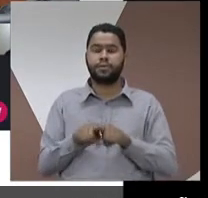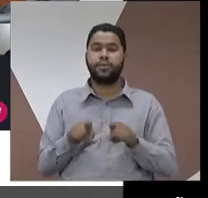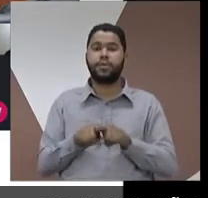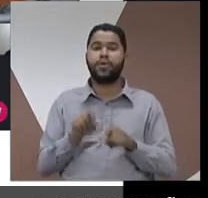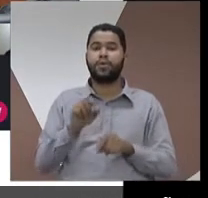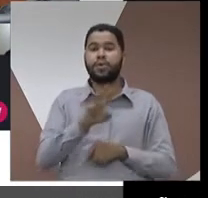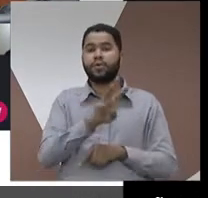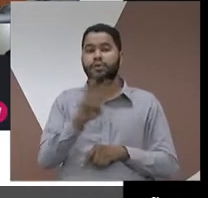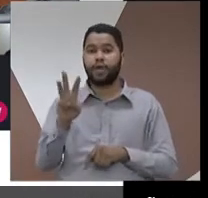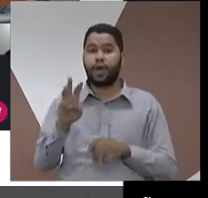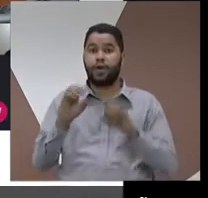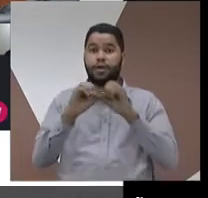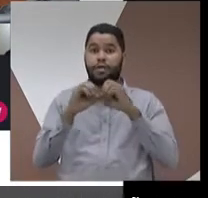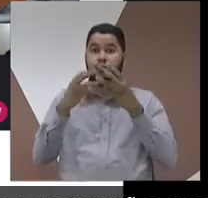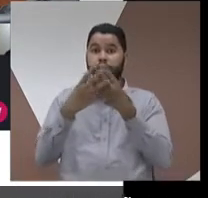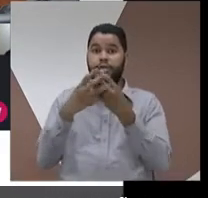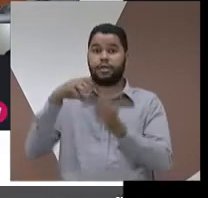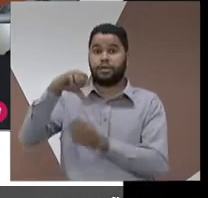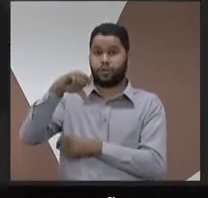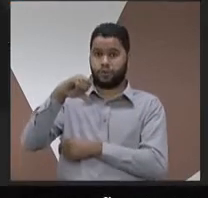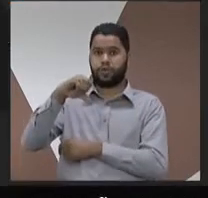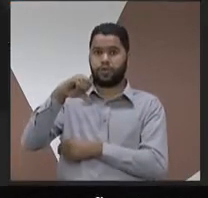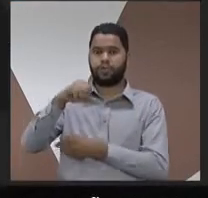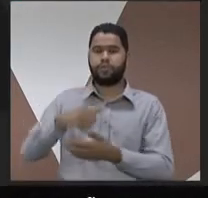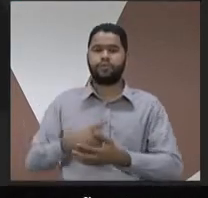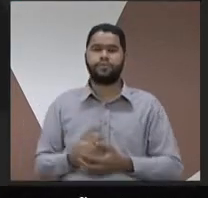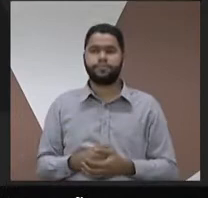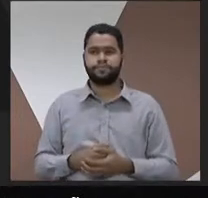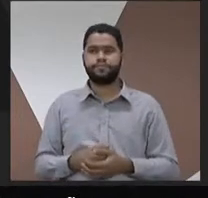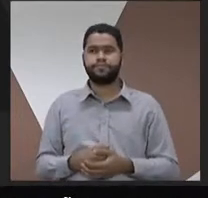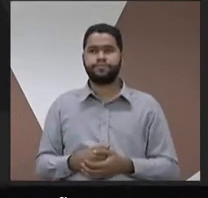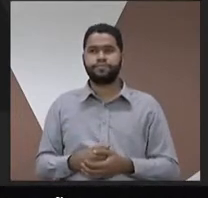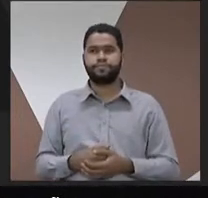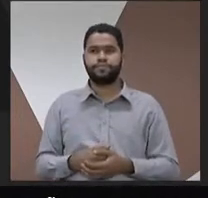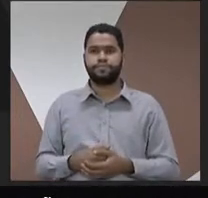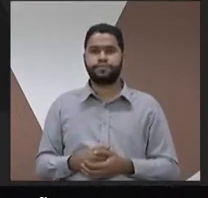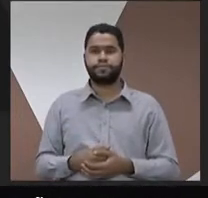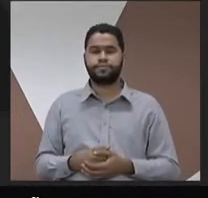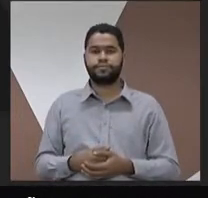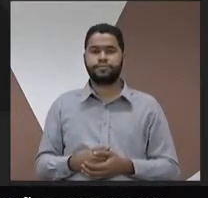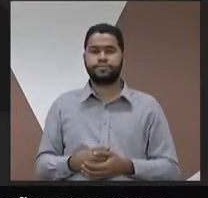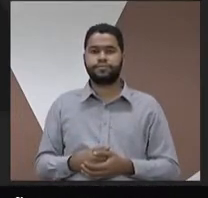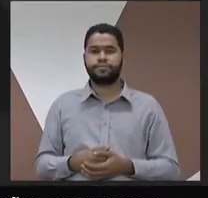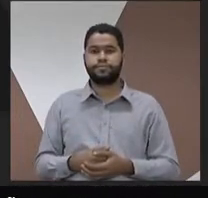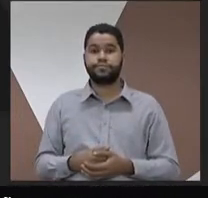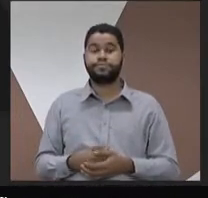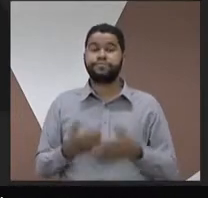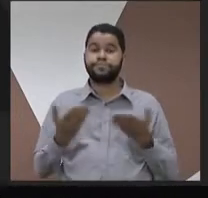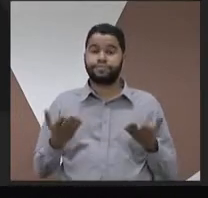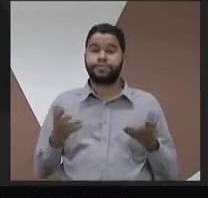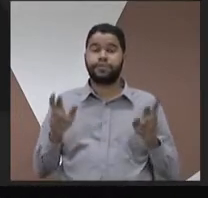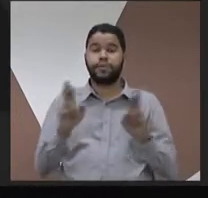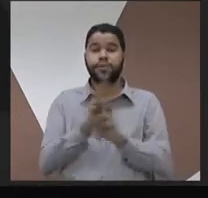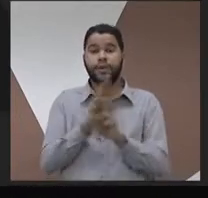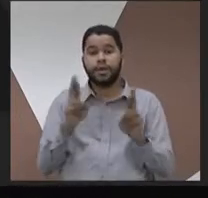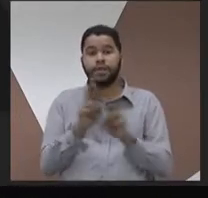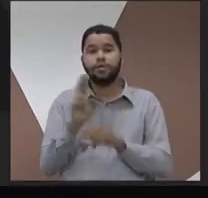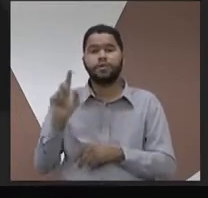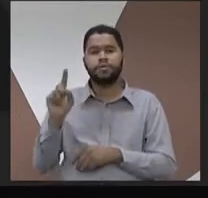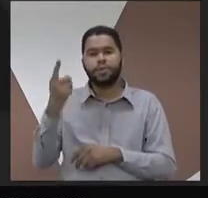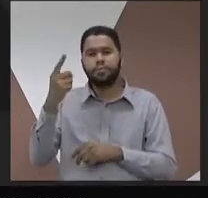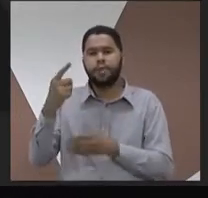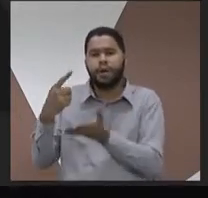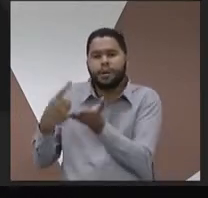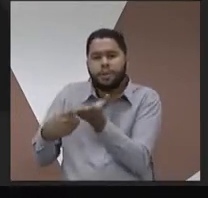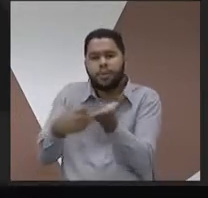passar para o slide 9. Espero que os senhores estejam nos acompanhando. Bom, com relação aos primeiros alinhamentos